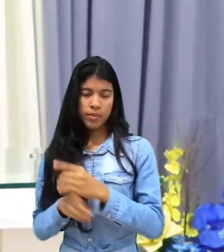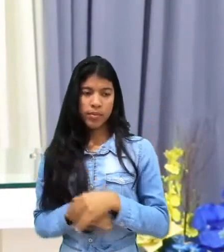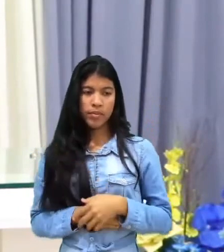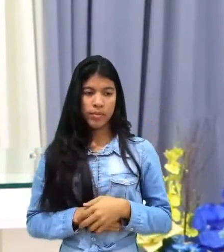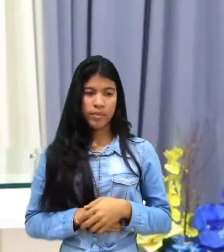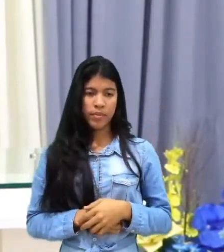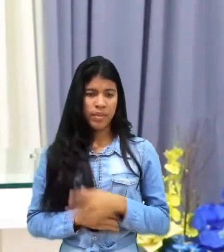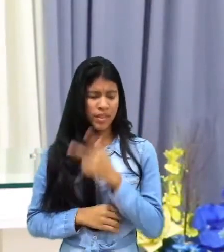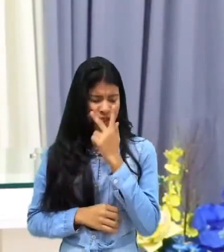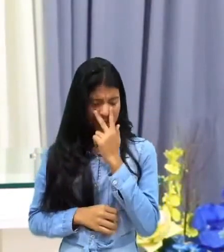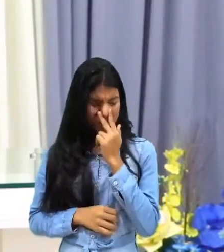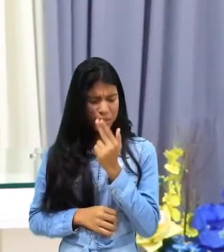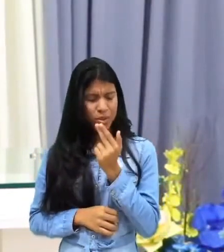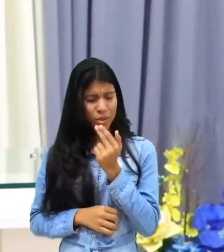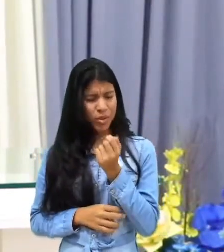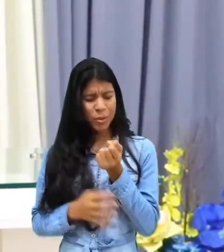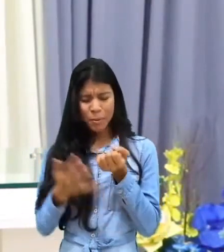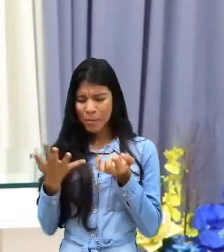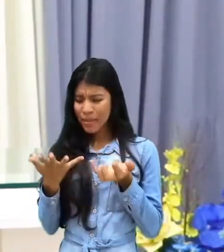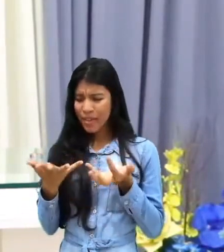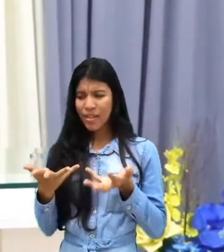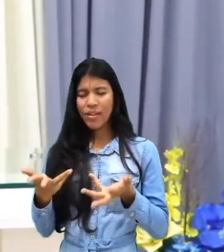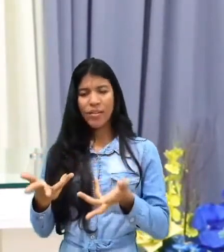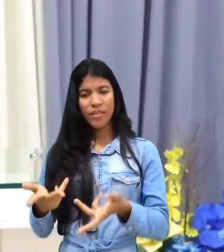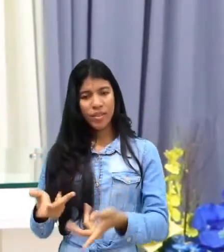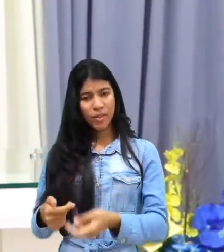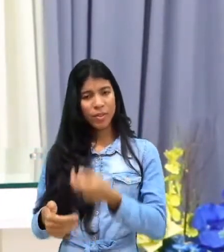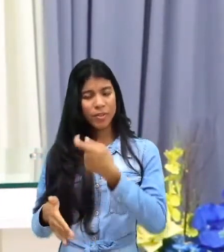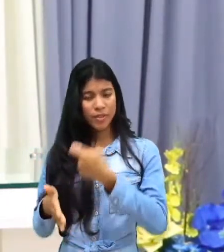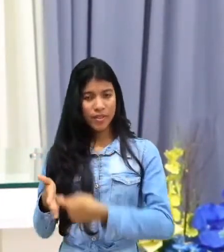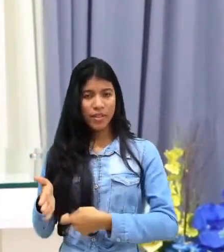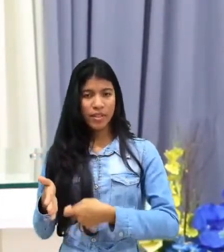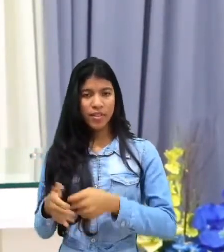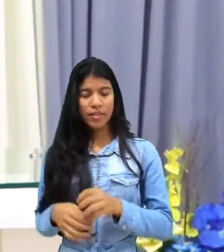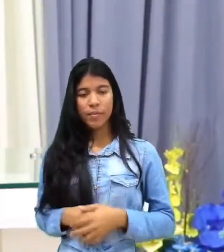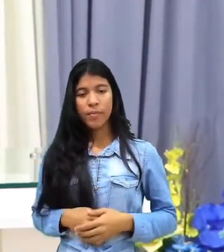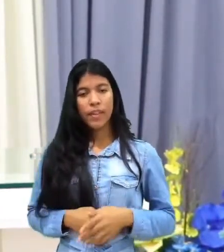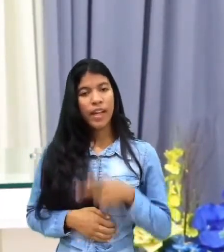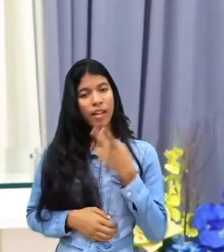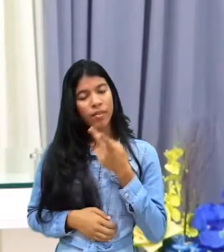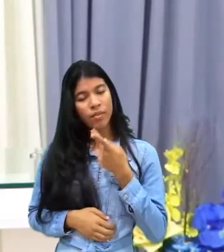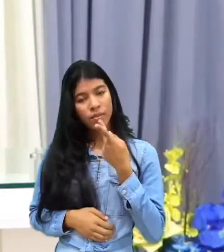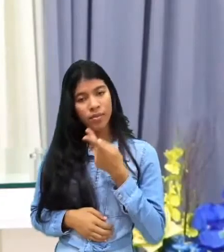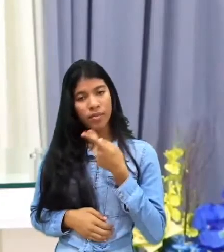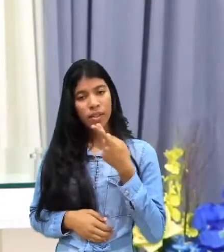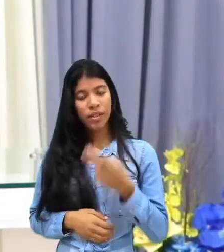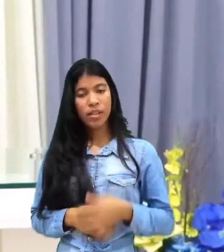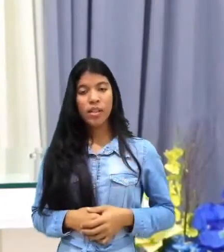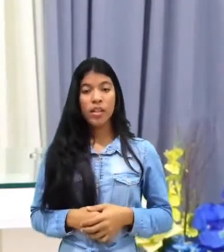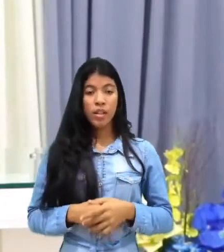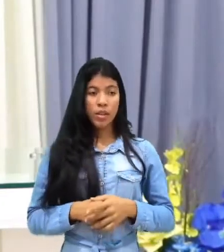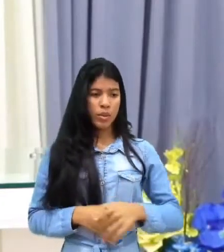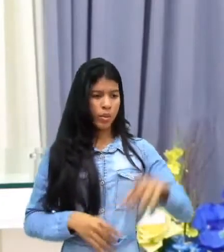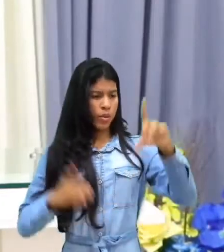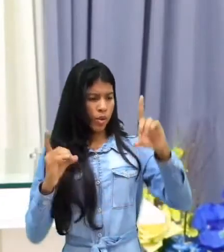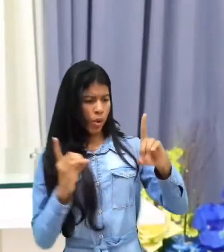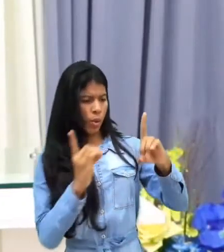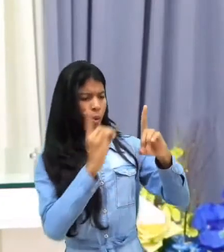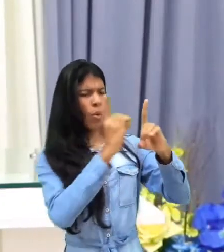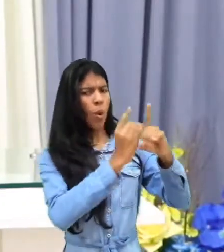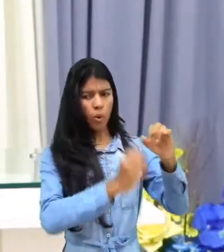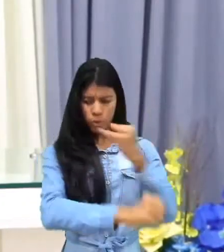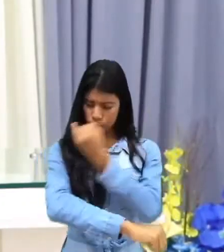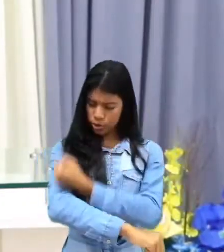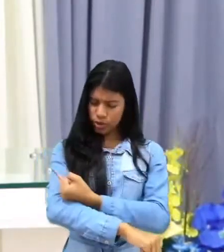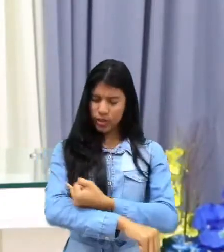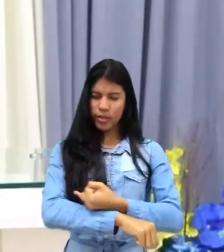este texto, esta passagem, falando sobre o encontro que teve Jacó com Deus. Nós observamos que